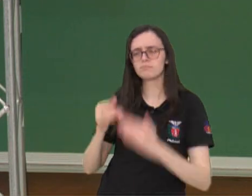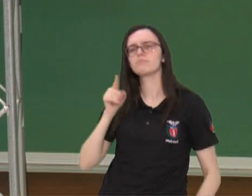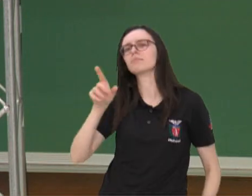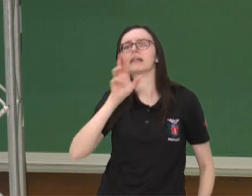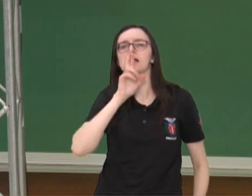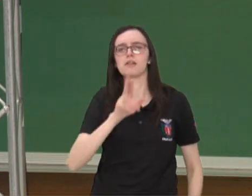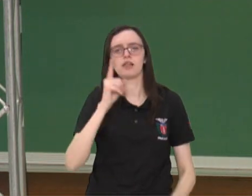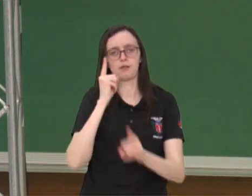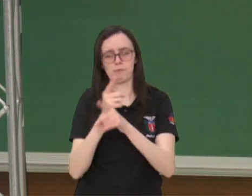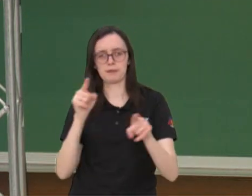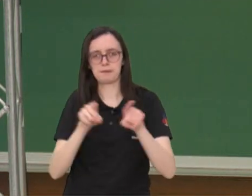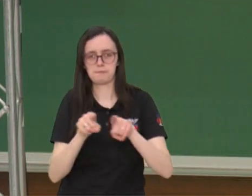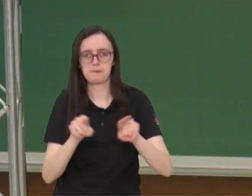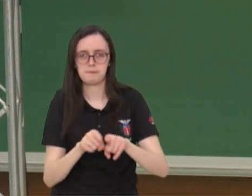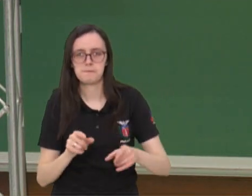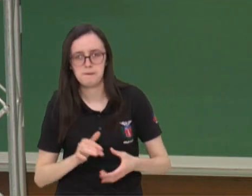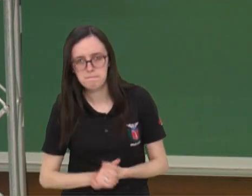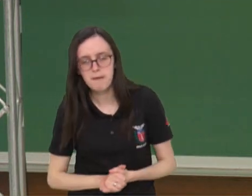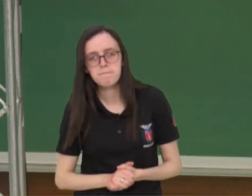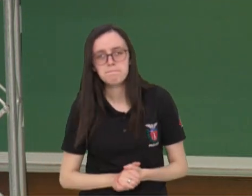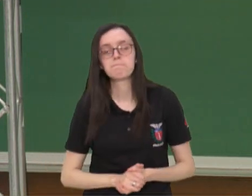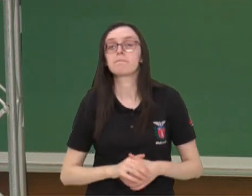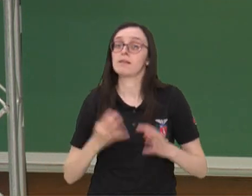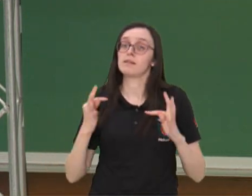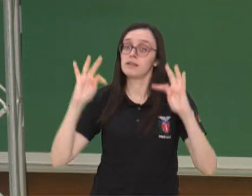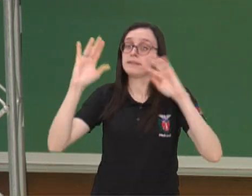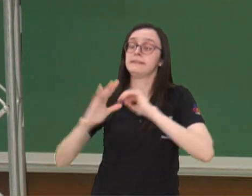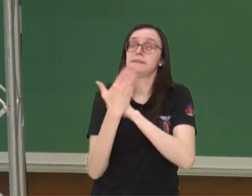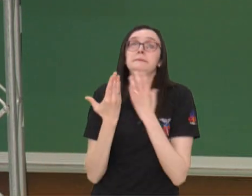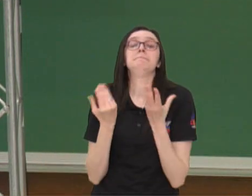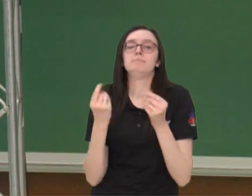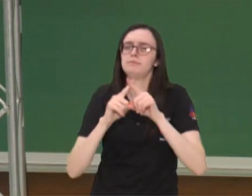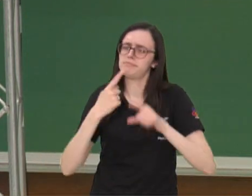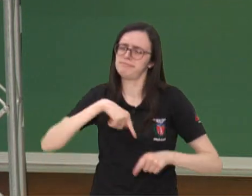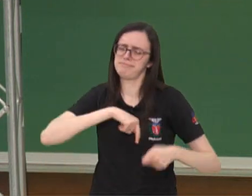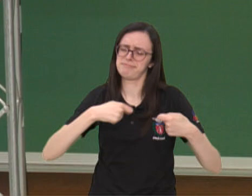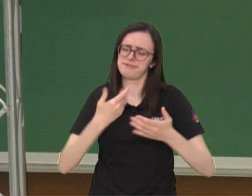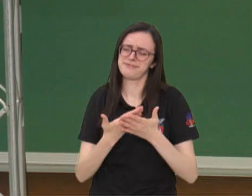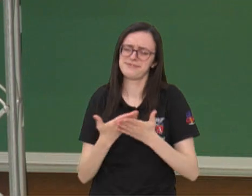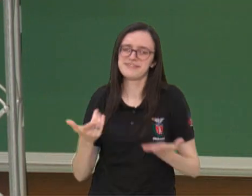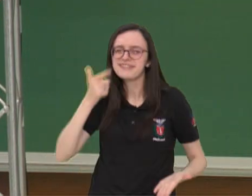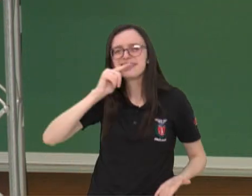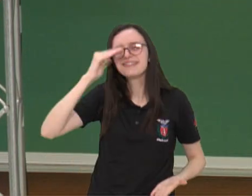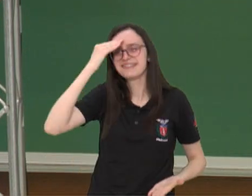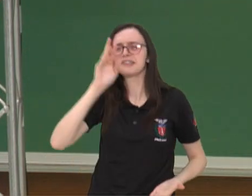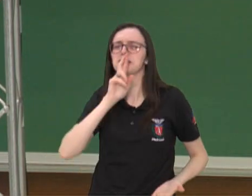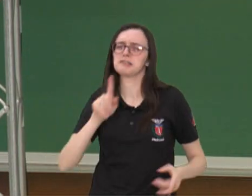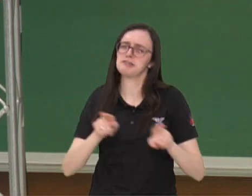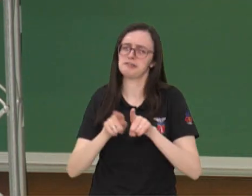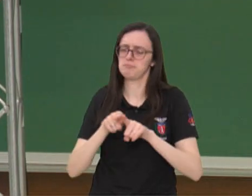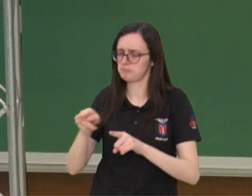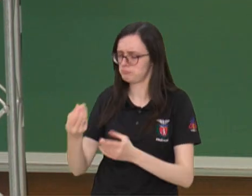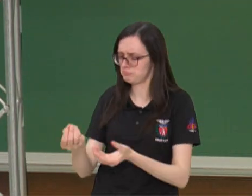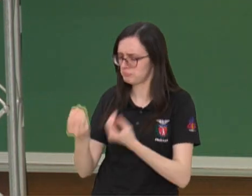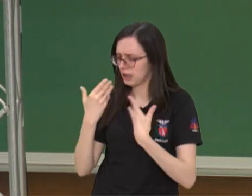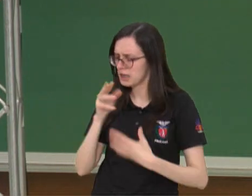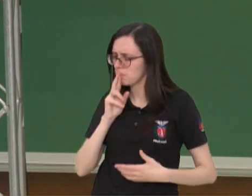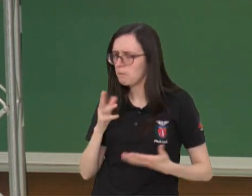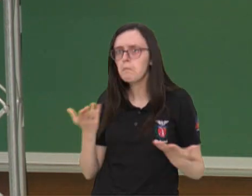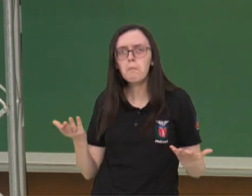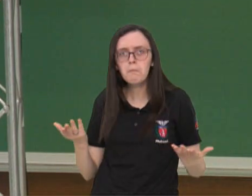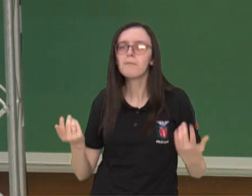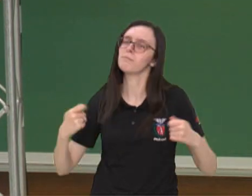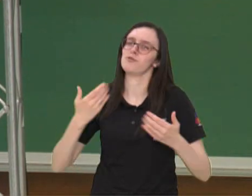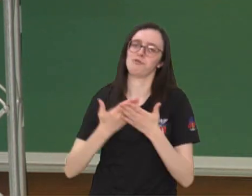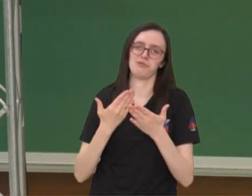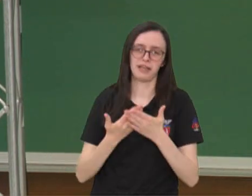resultado encontrado. A tecnologia nos ajuda muito, mas a gente precisa estudar para entender também as respostas que a tecnologia nos fornece, né?